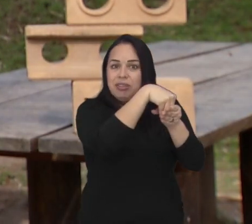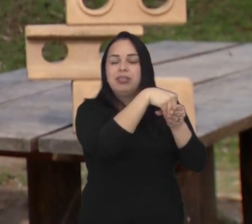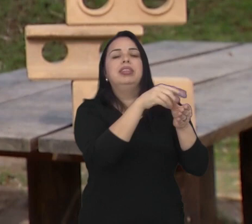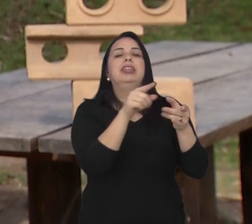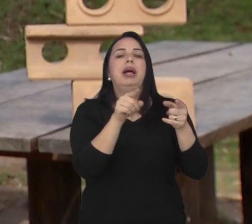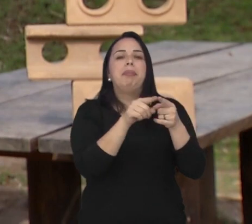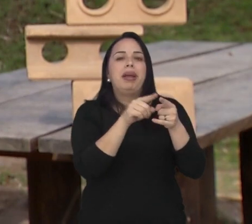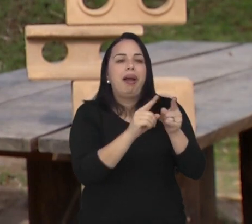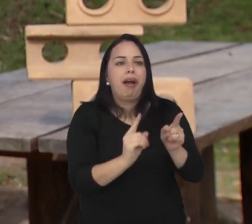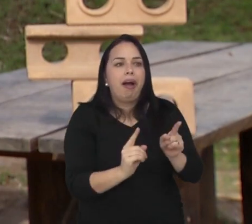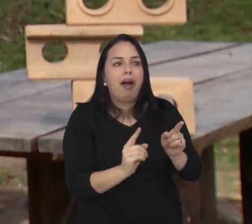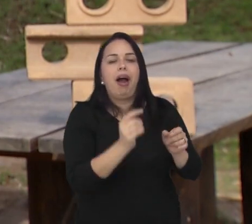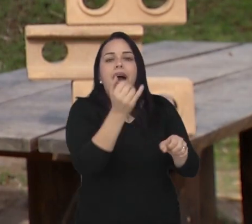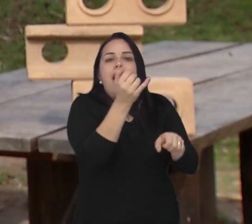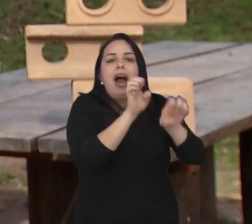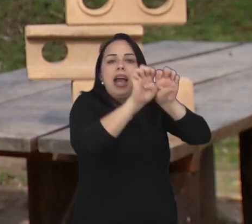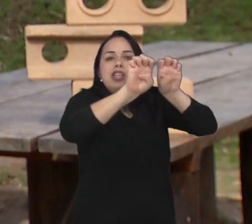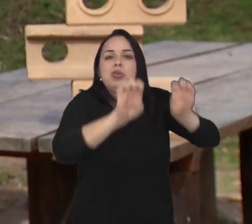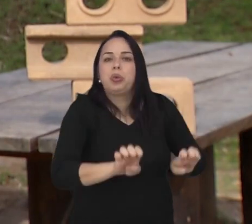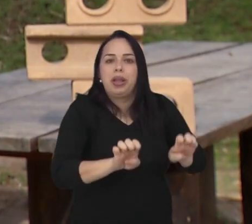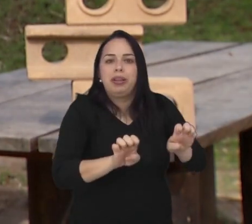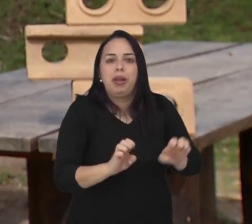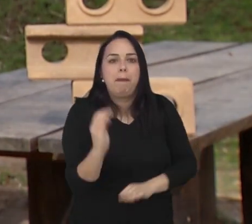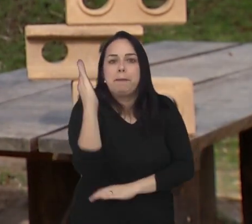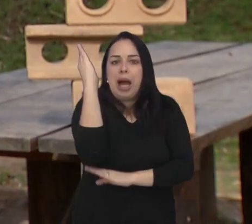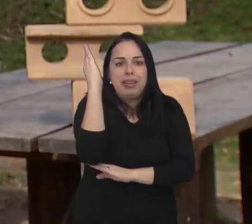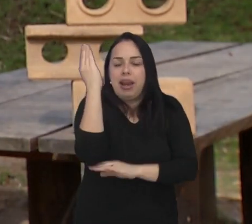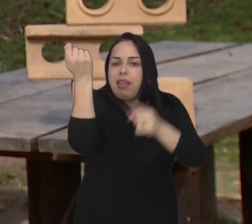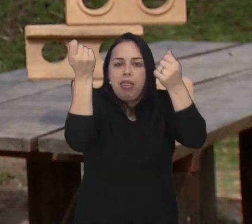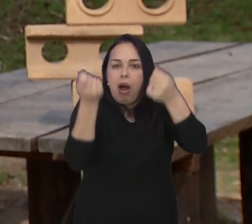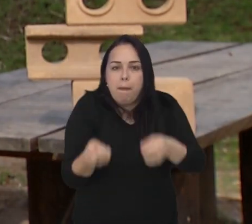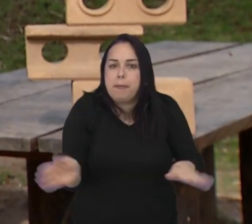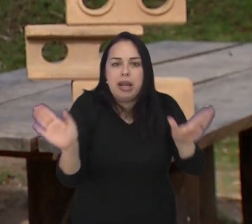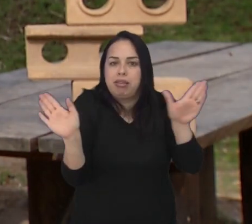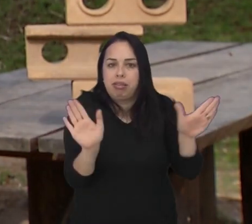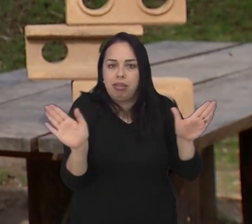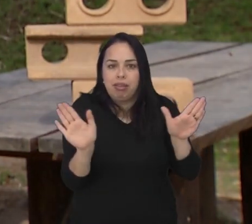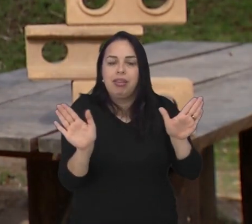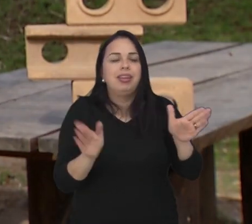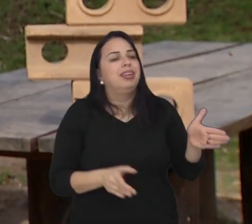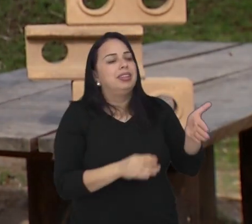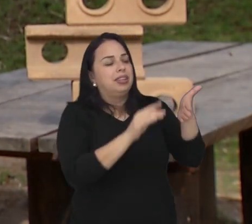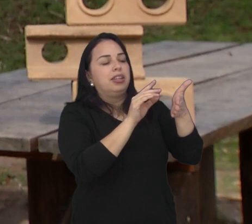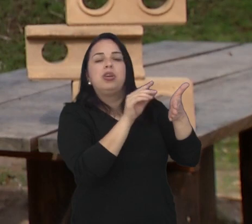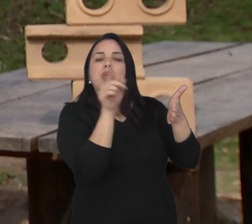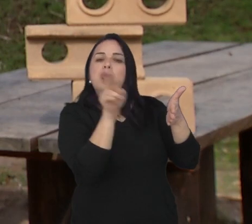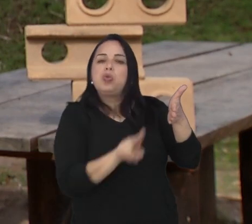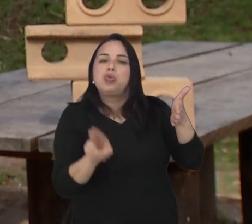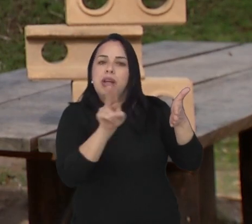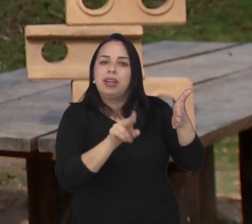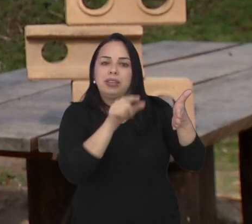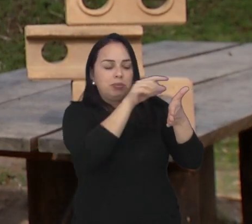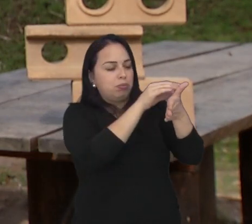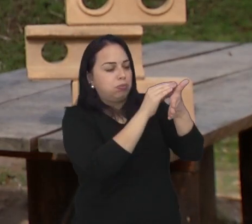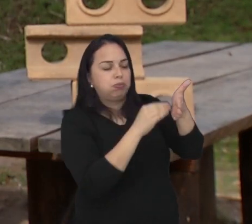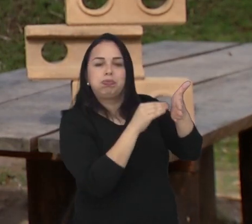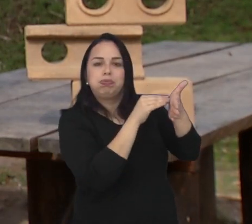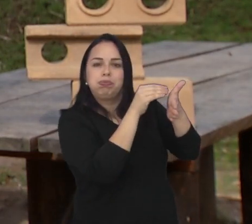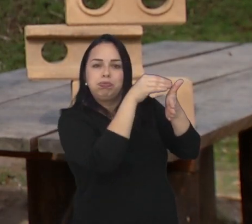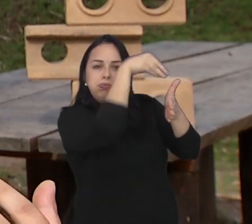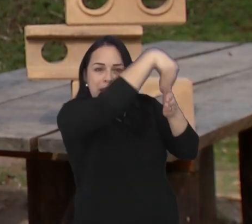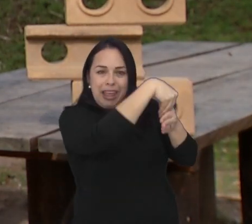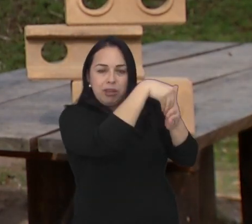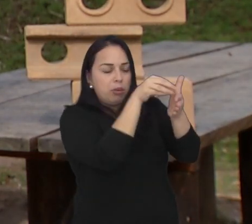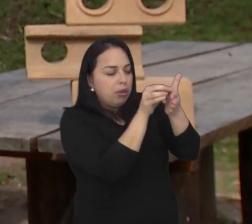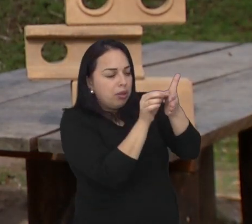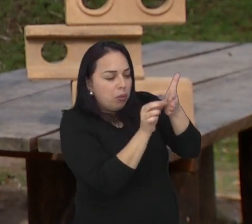furos dele mesmo. A parte de estrutura também, você não precisa usar a madeira para fazer a caixaria de pilar e de viga, você